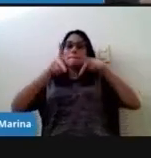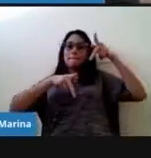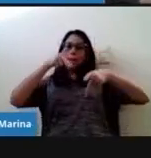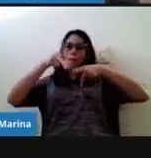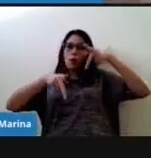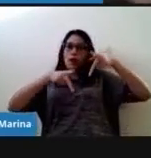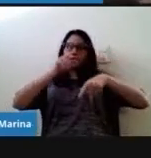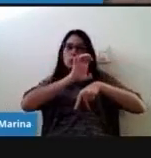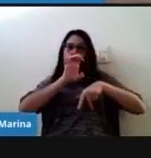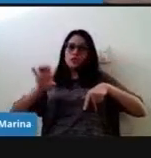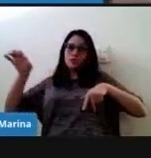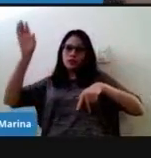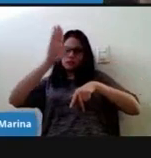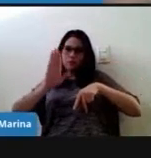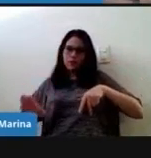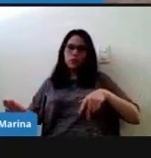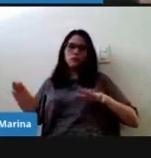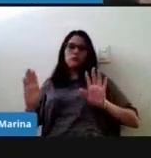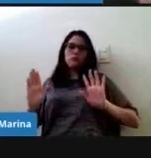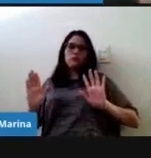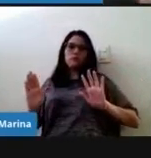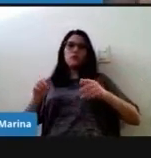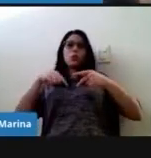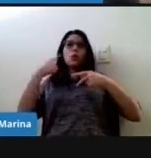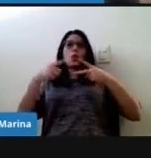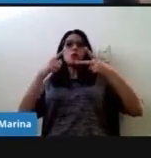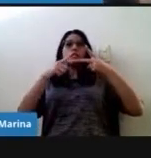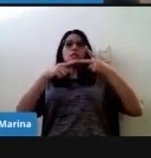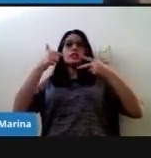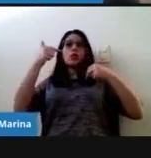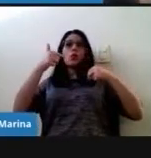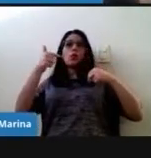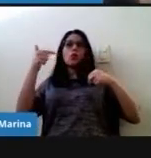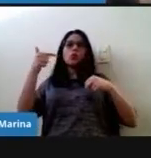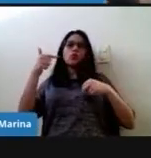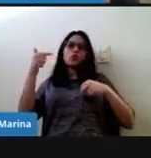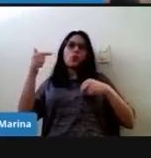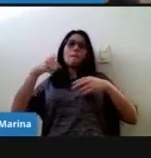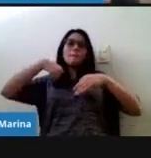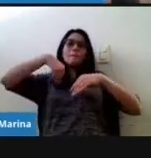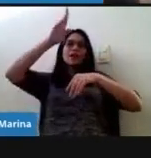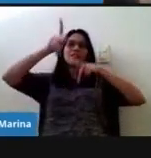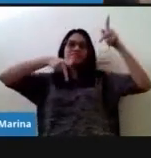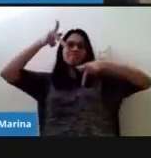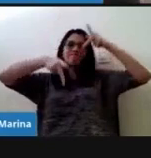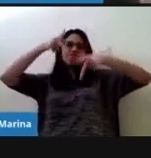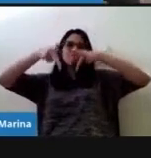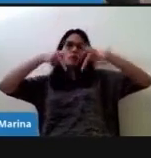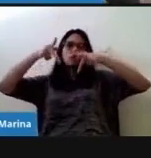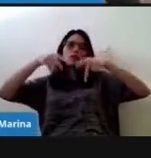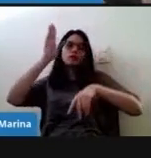do Brasil. Então, o estado de Minas responde aí por uma grande parte das pessoas que ocupam esse